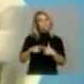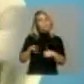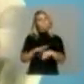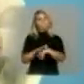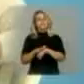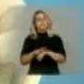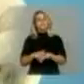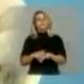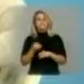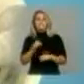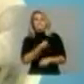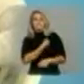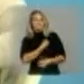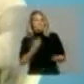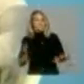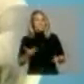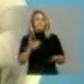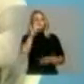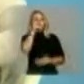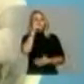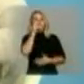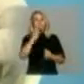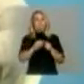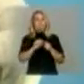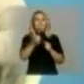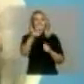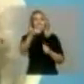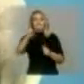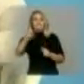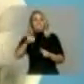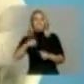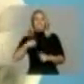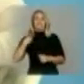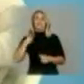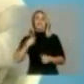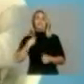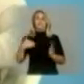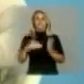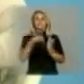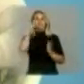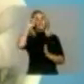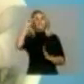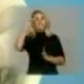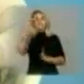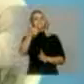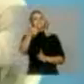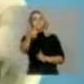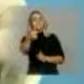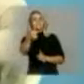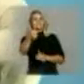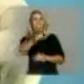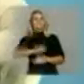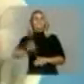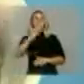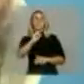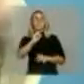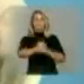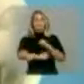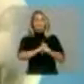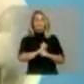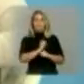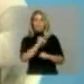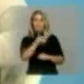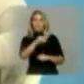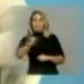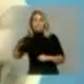viva, Conceição das Neves teria completado 100 anos no último dia 17 de outubro. No ano do centenário de